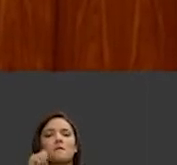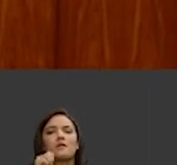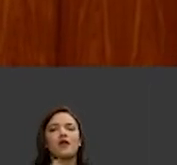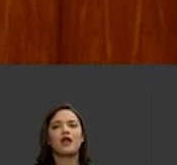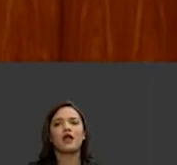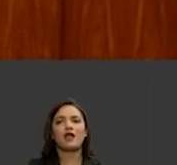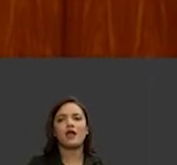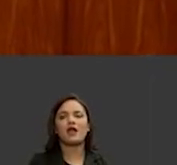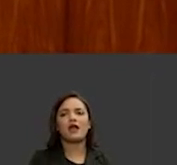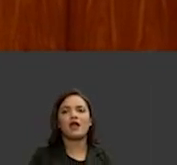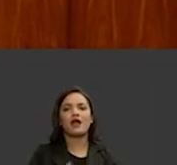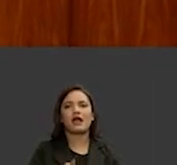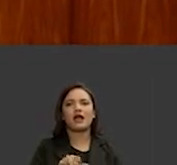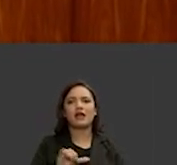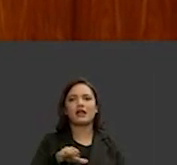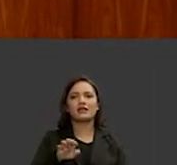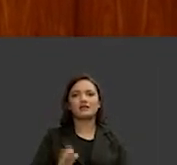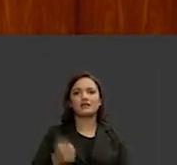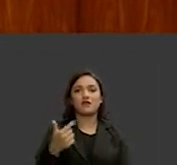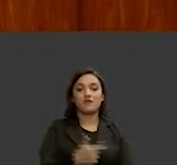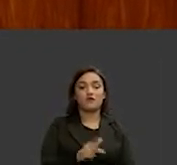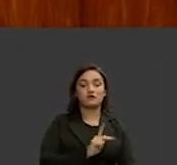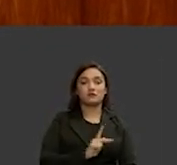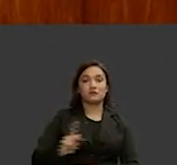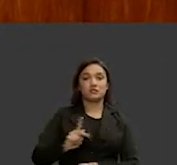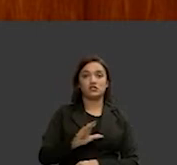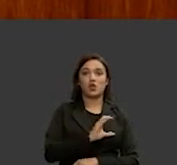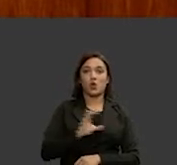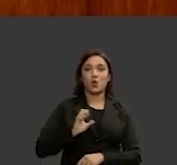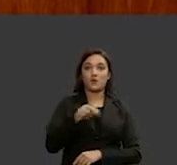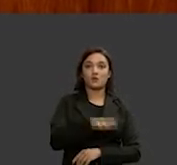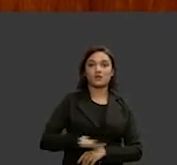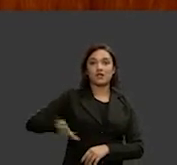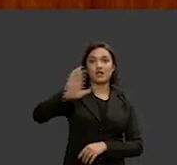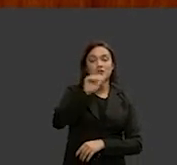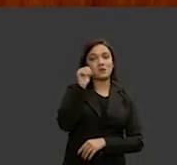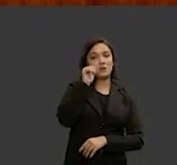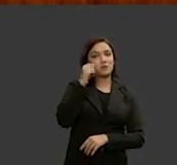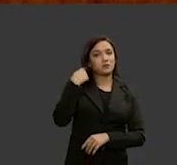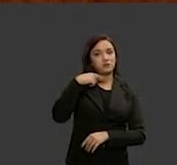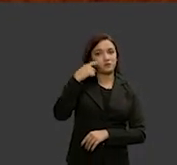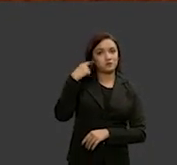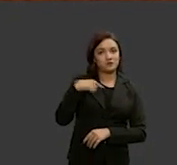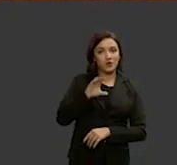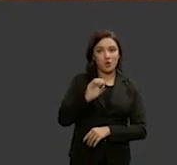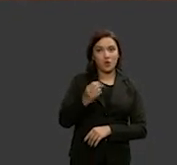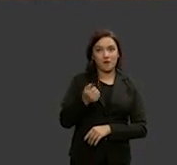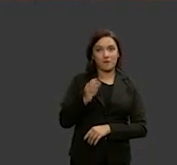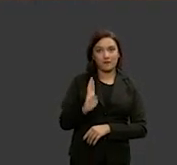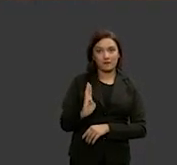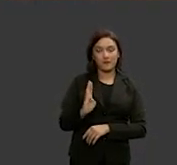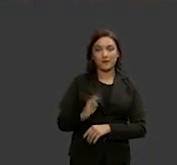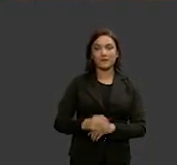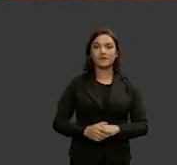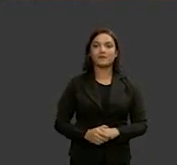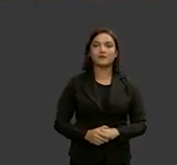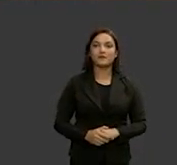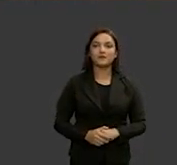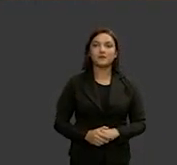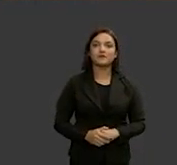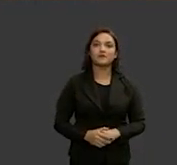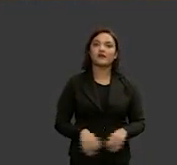do STJ, Laurita Vaz, que também foi a primeira mulher da corte a ocupar a presidência do tribunal, abriu a rodada de bate-papo